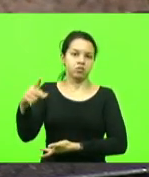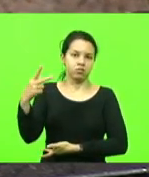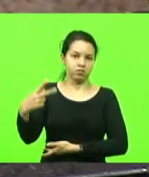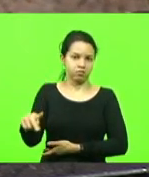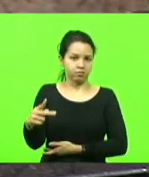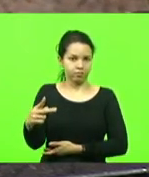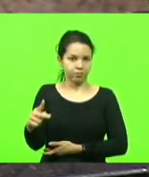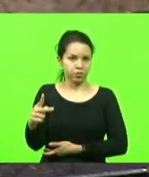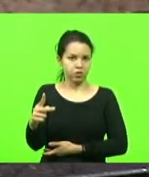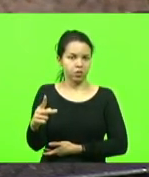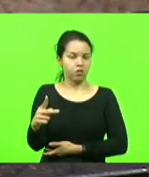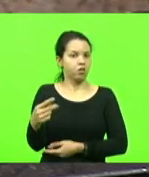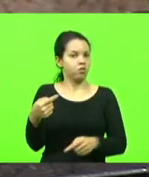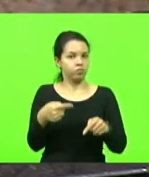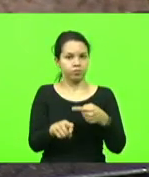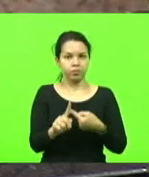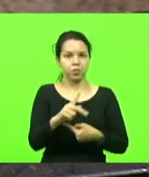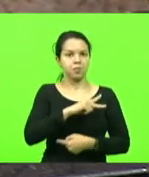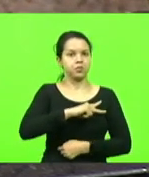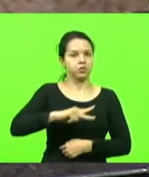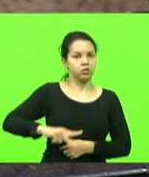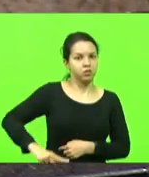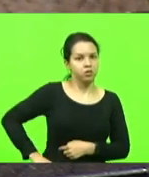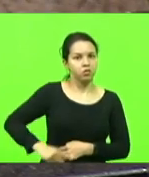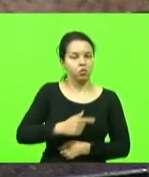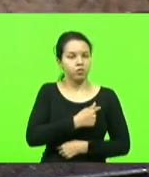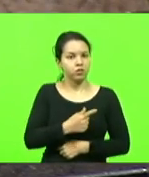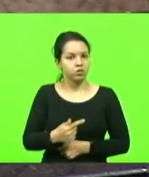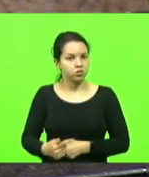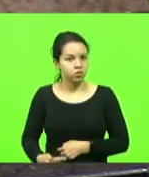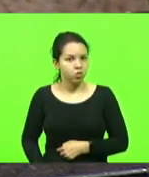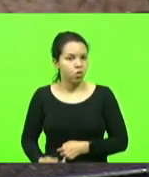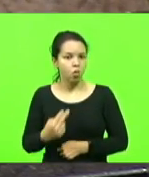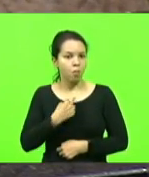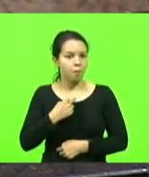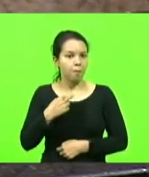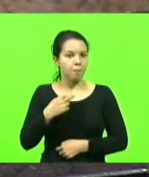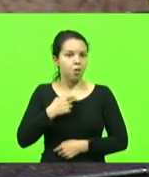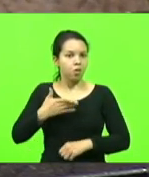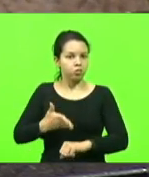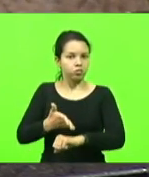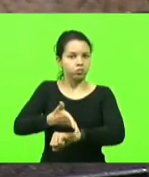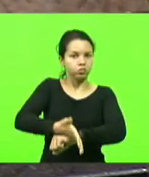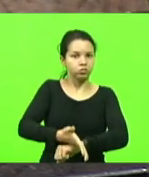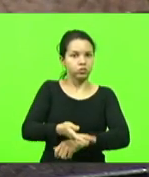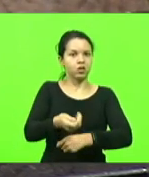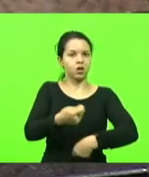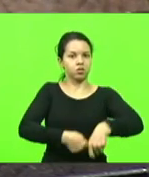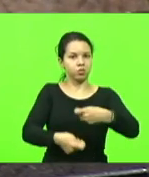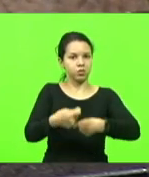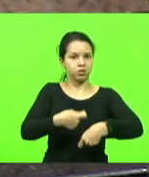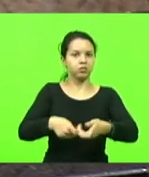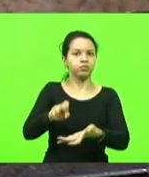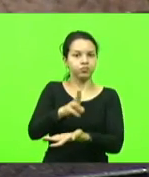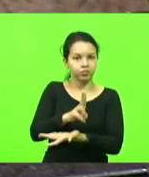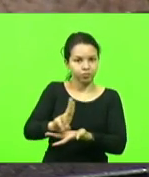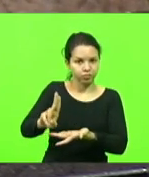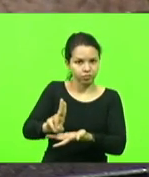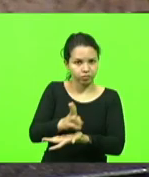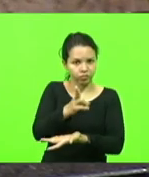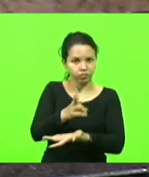que um presidente, que um governador não possam intervir na administração das universidades.